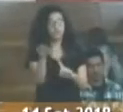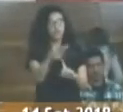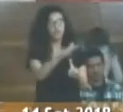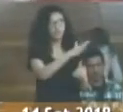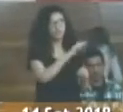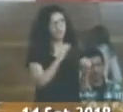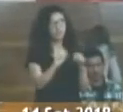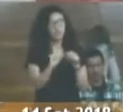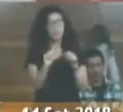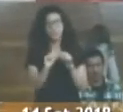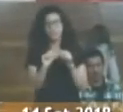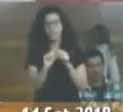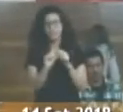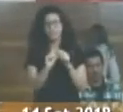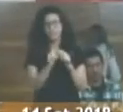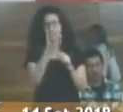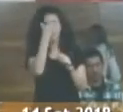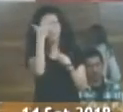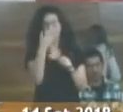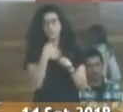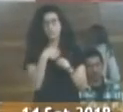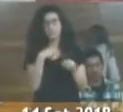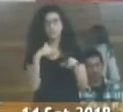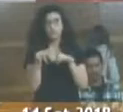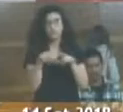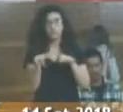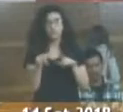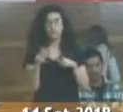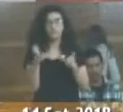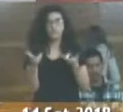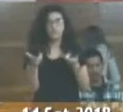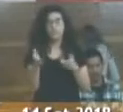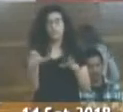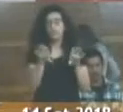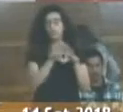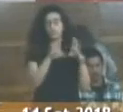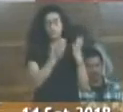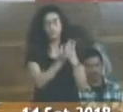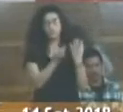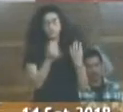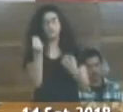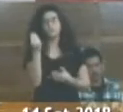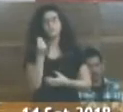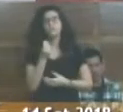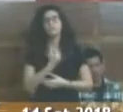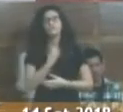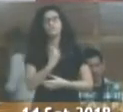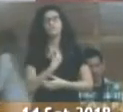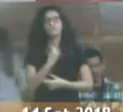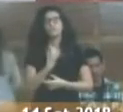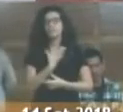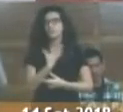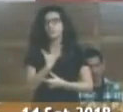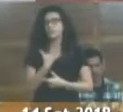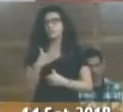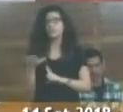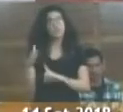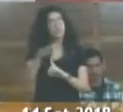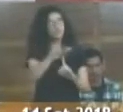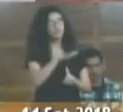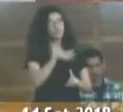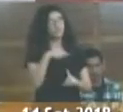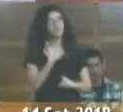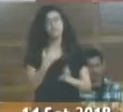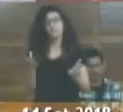agricultura, pesca, artesanato. E essas comunidades, elas vivem disso, isso é a raiz delas, né? Então, a gente se uniu,